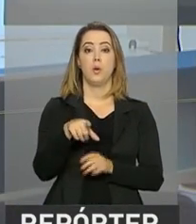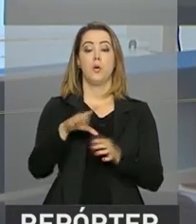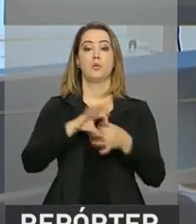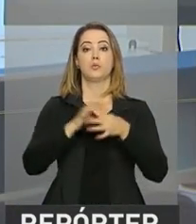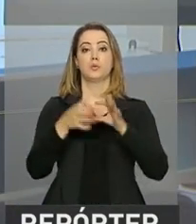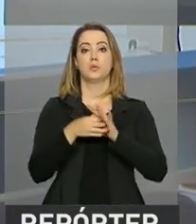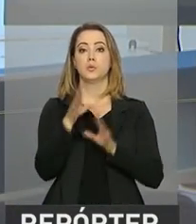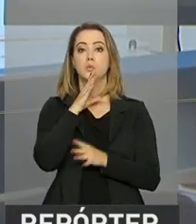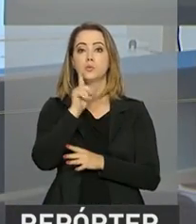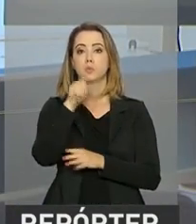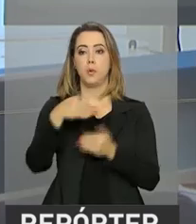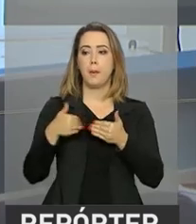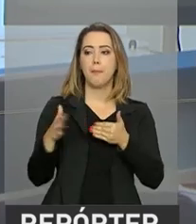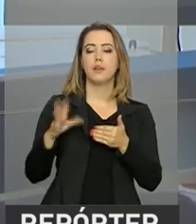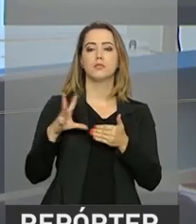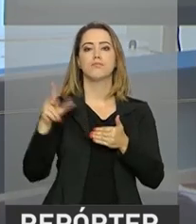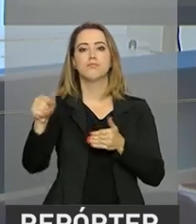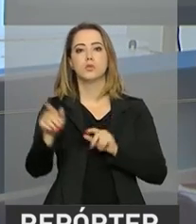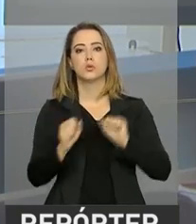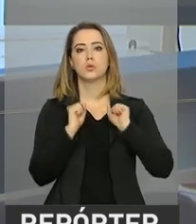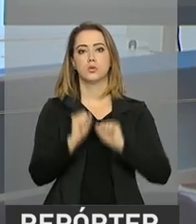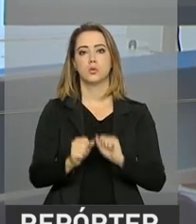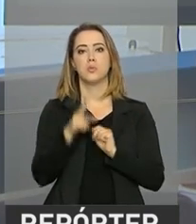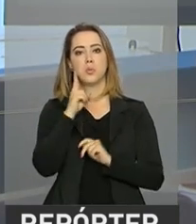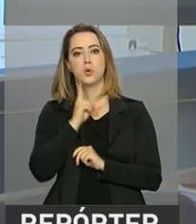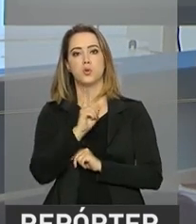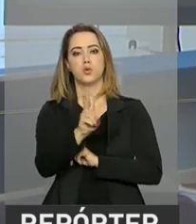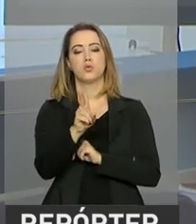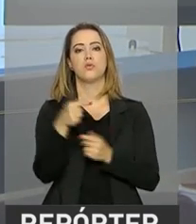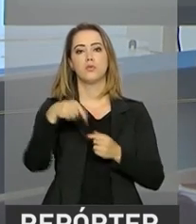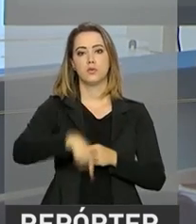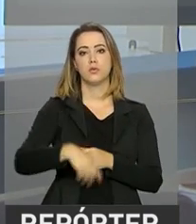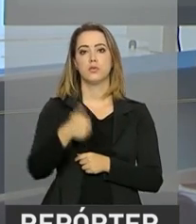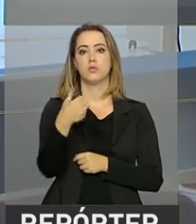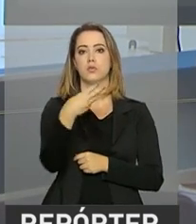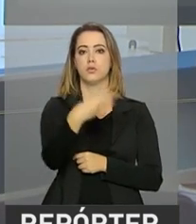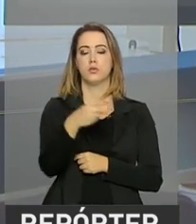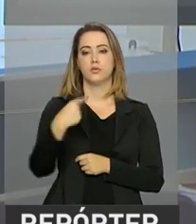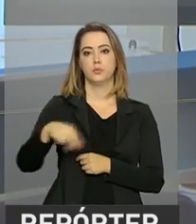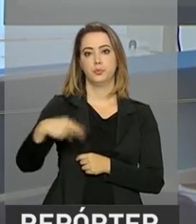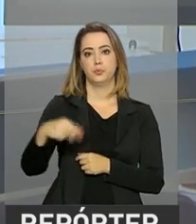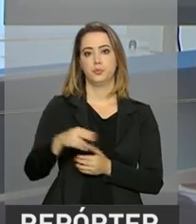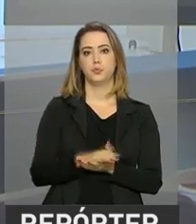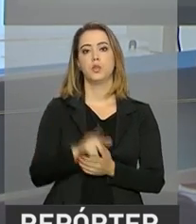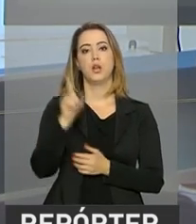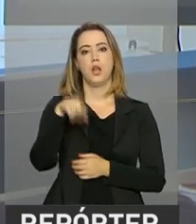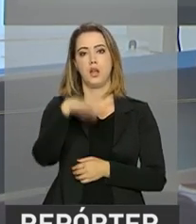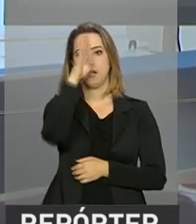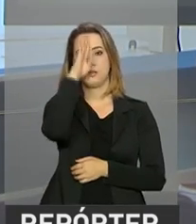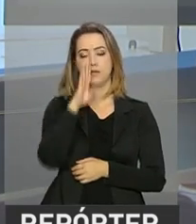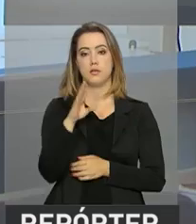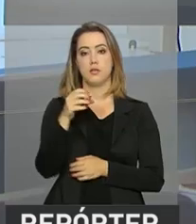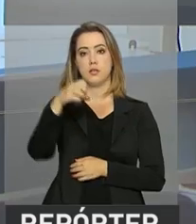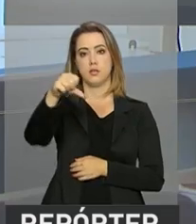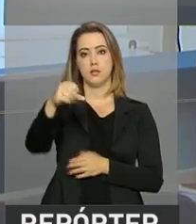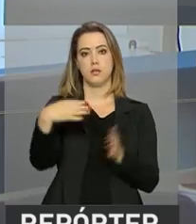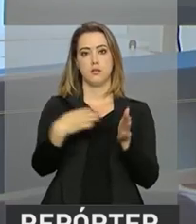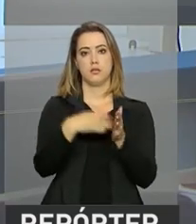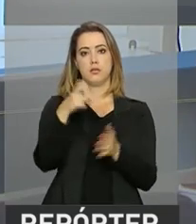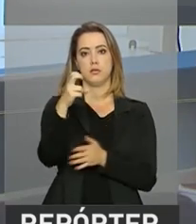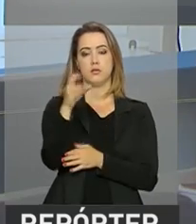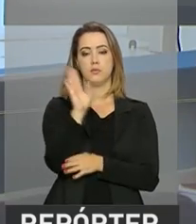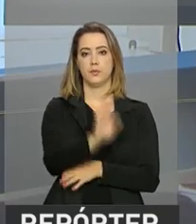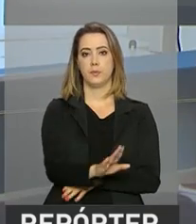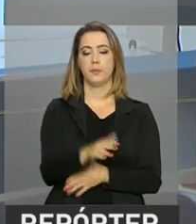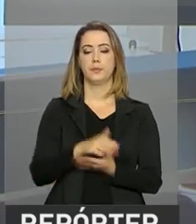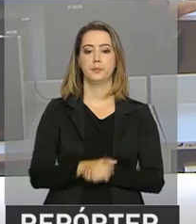Conhecimento é aberta ao público e todos os projetos podem ser conferidos em Brasília até o dia 13 de novembro. A entrada é gratuita, das 9 da manhã às